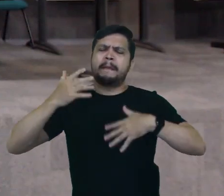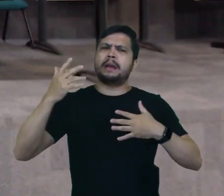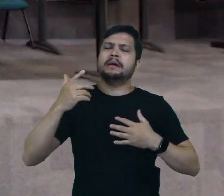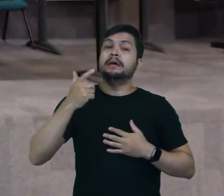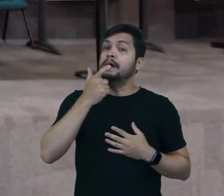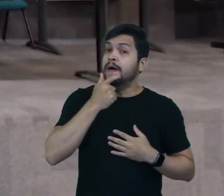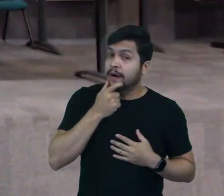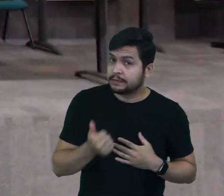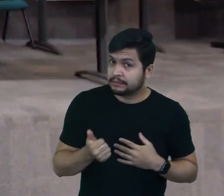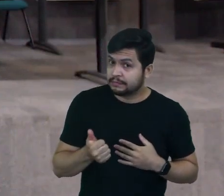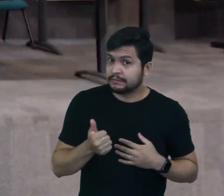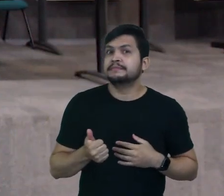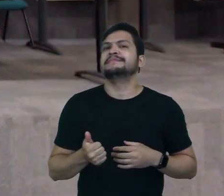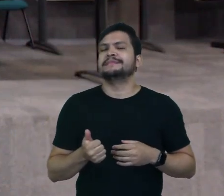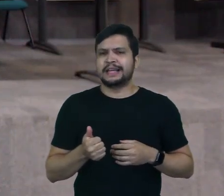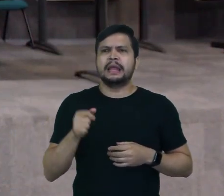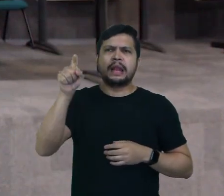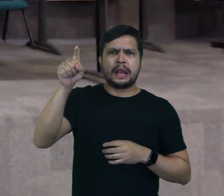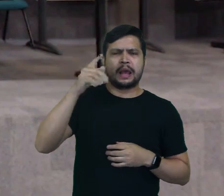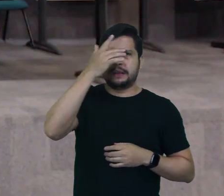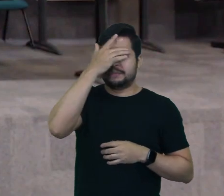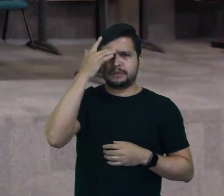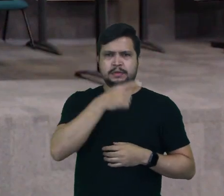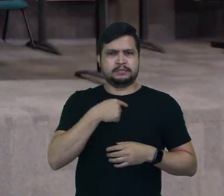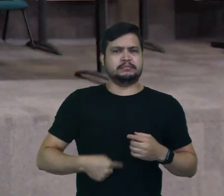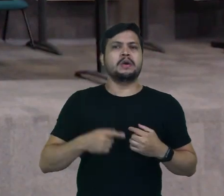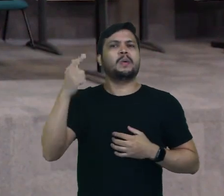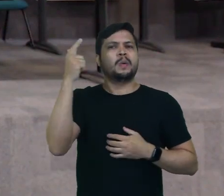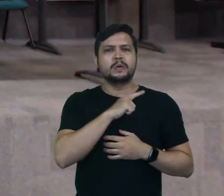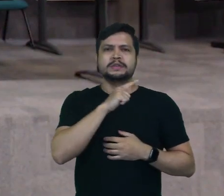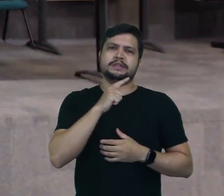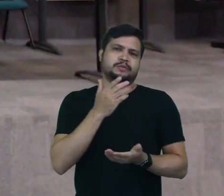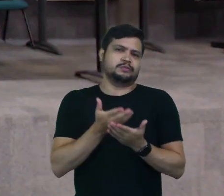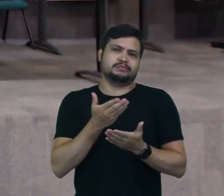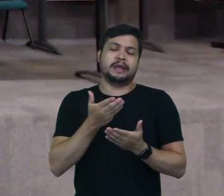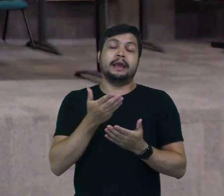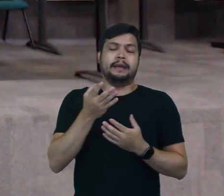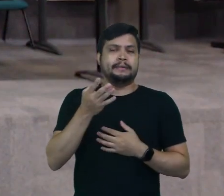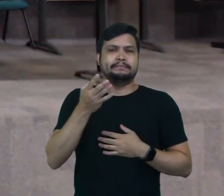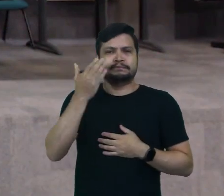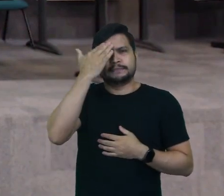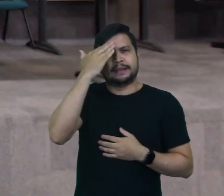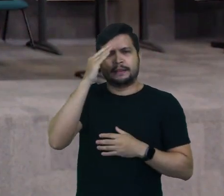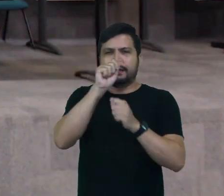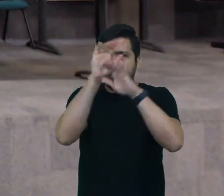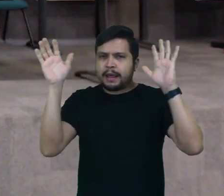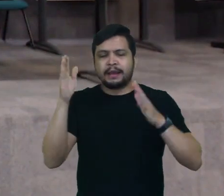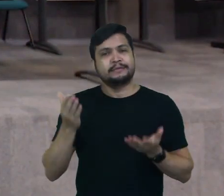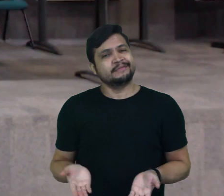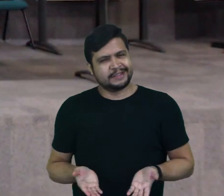eles traduziram para o chinês. Aí, meu colega falou, que sacanagem. Eu digo, cara, porque você tem